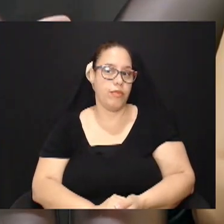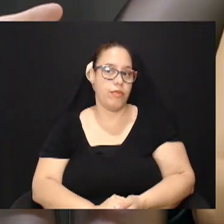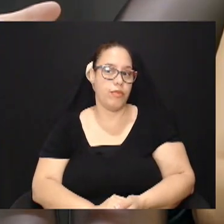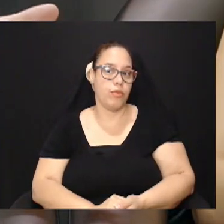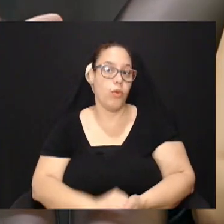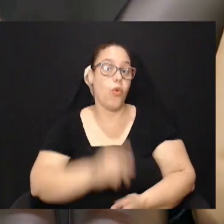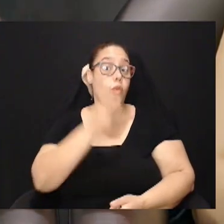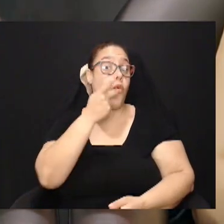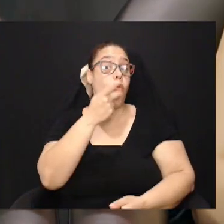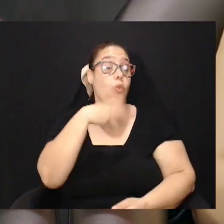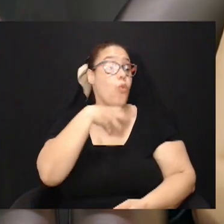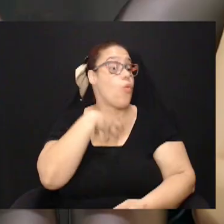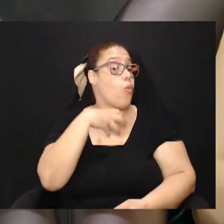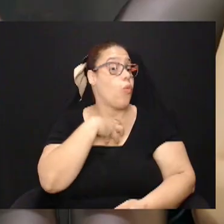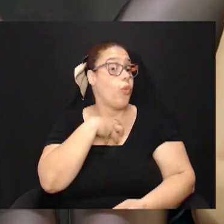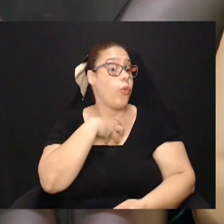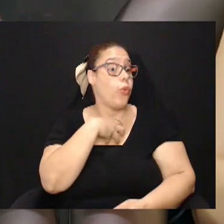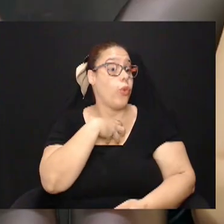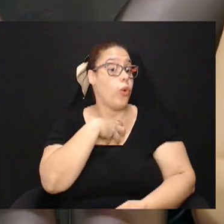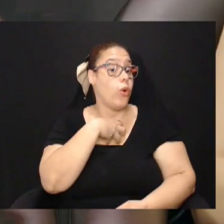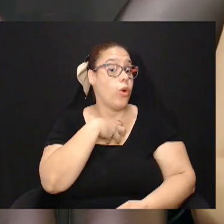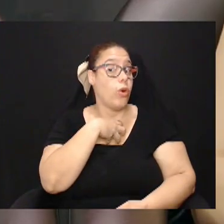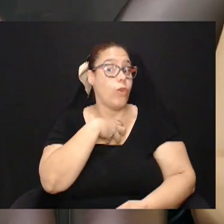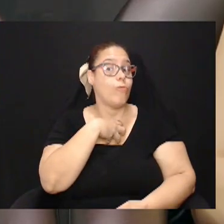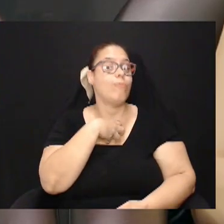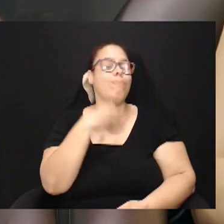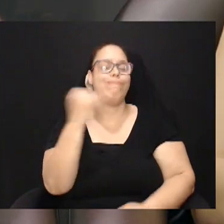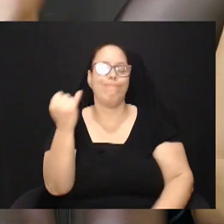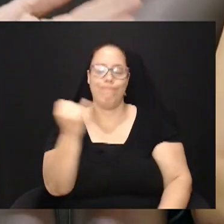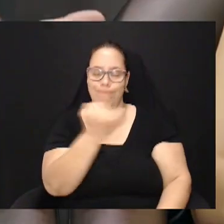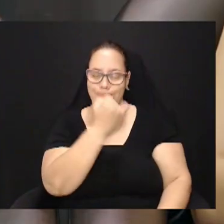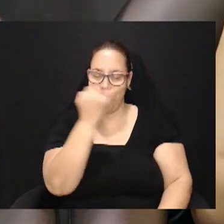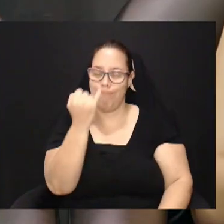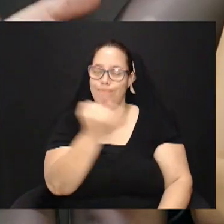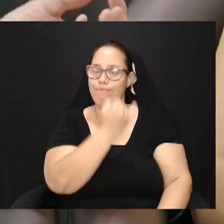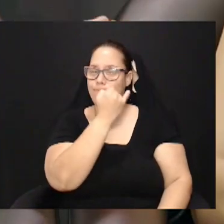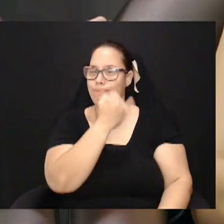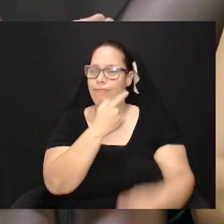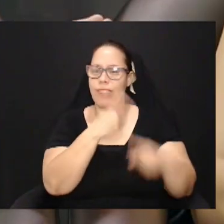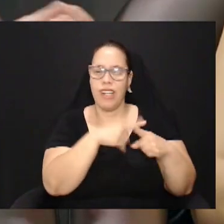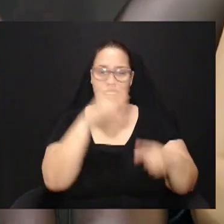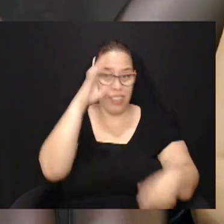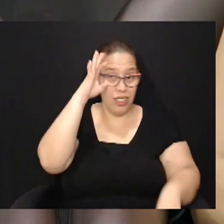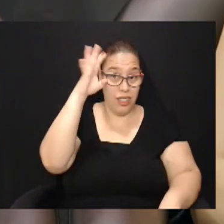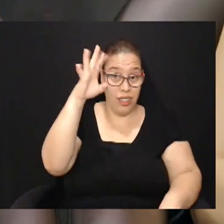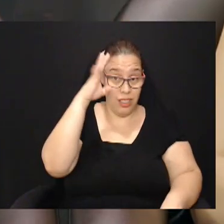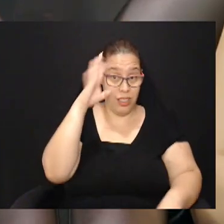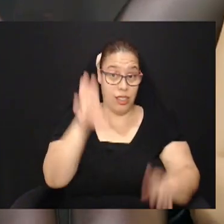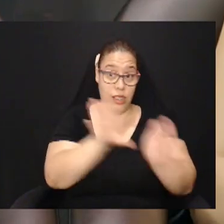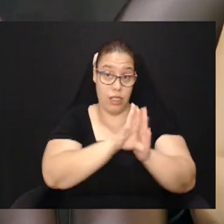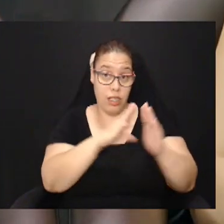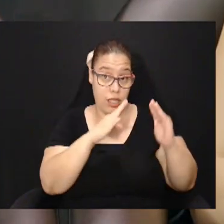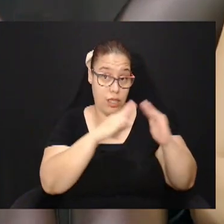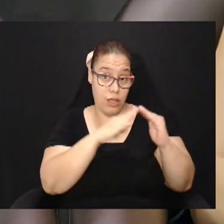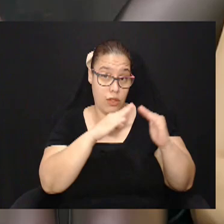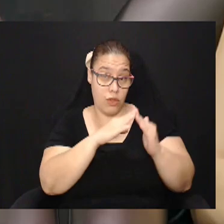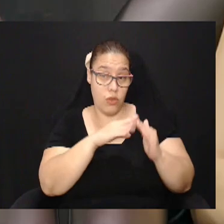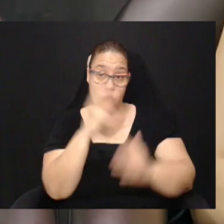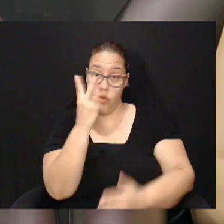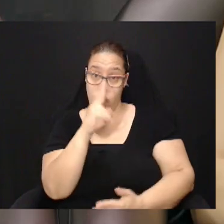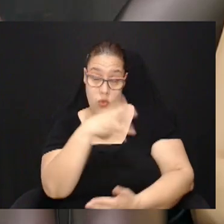está sentindo é tão importante. Muito importante, né? Porque imagina você entrar em casa com seus 2 filhos